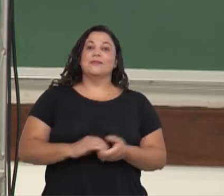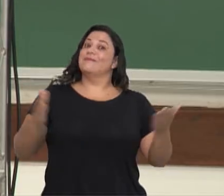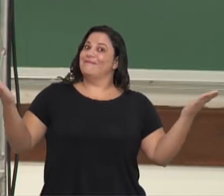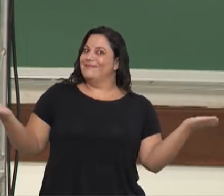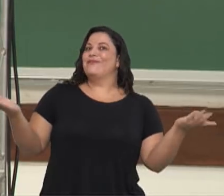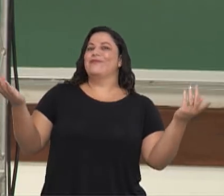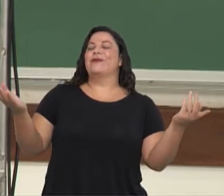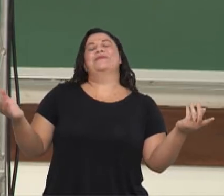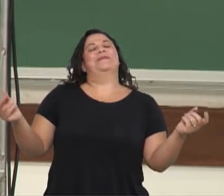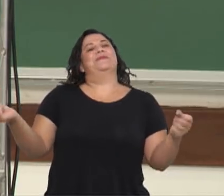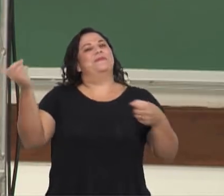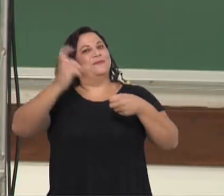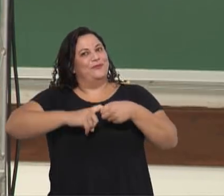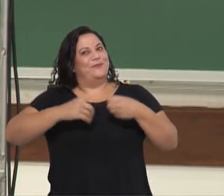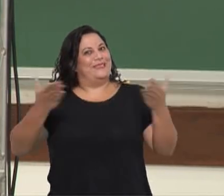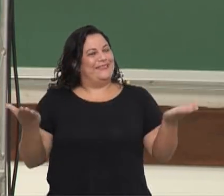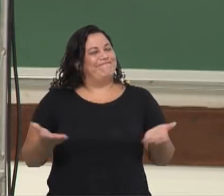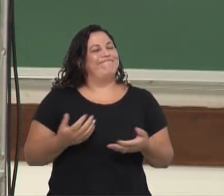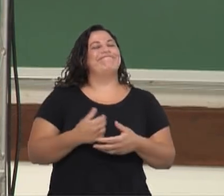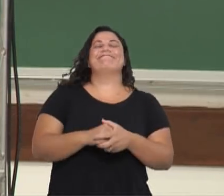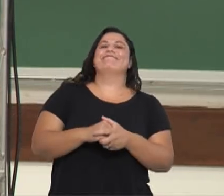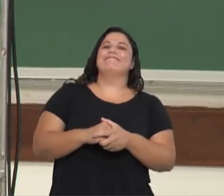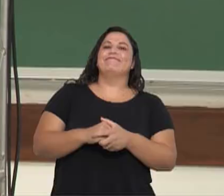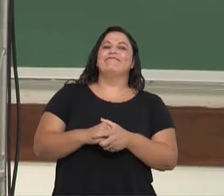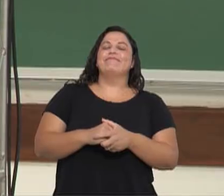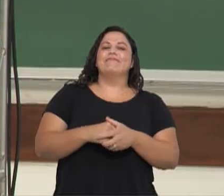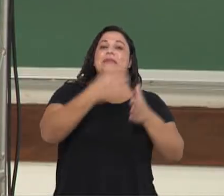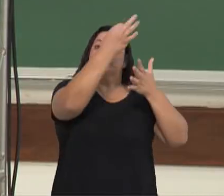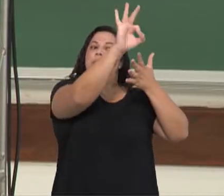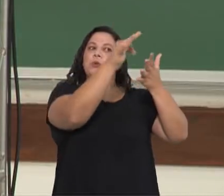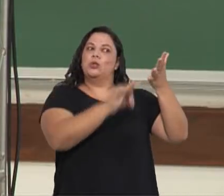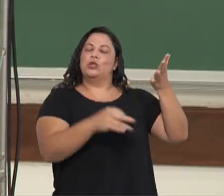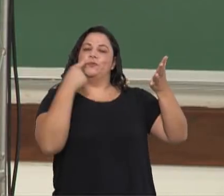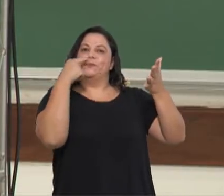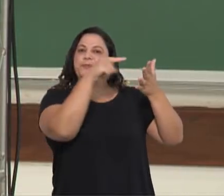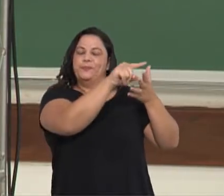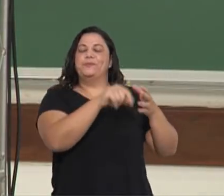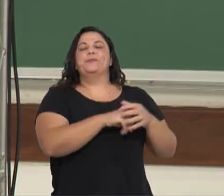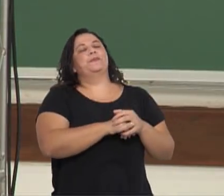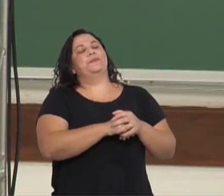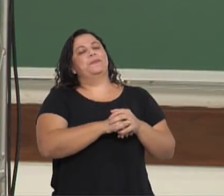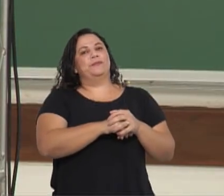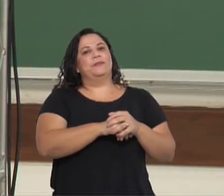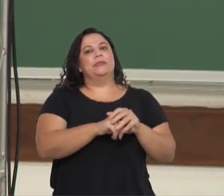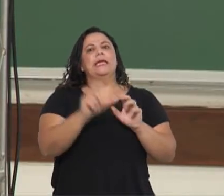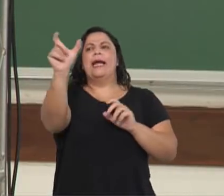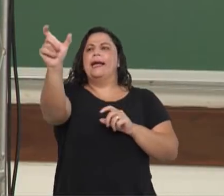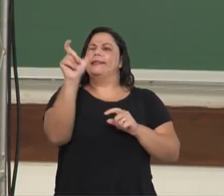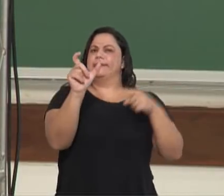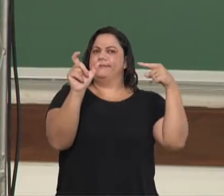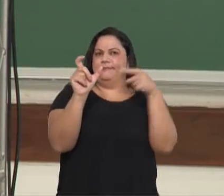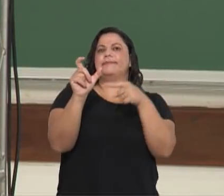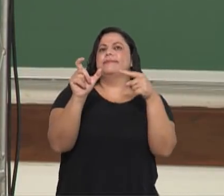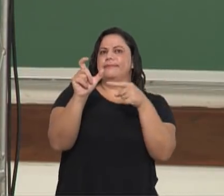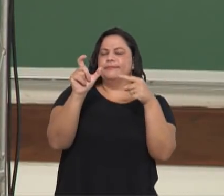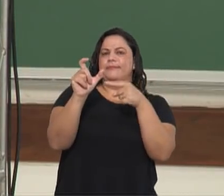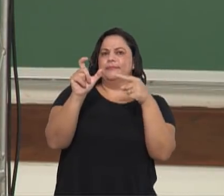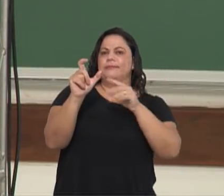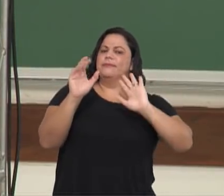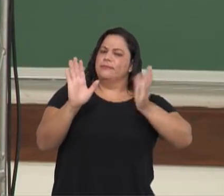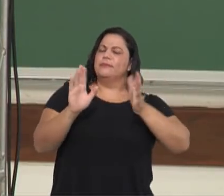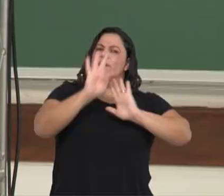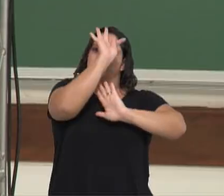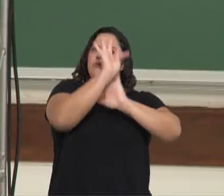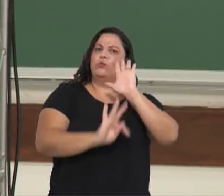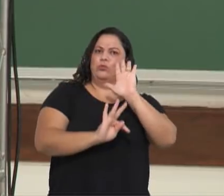Vamos retomar então? Hora da correção. As palavras em destaque que estavam lá no